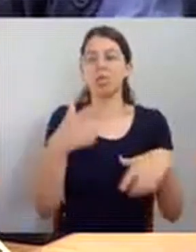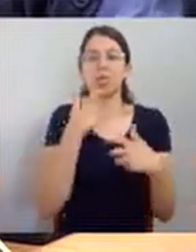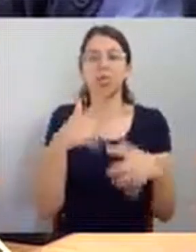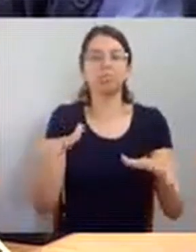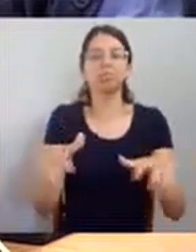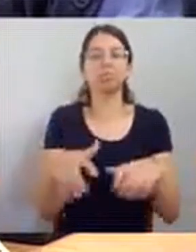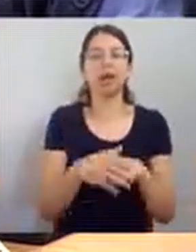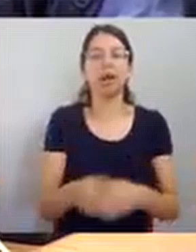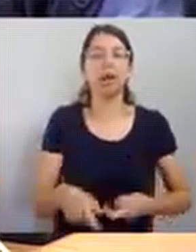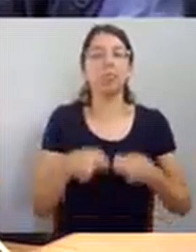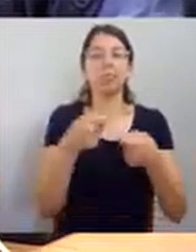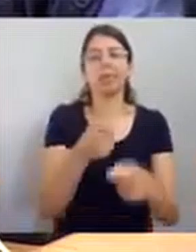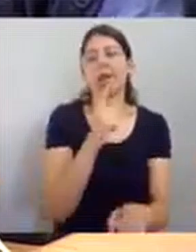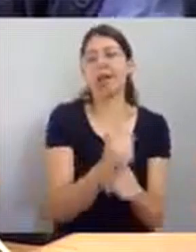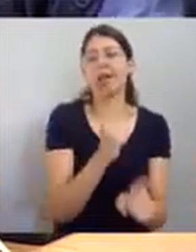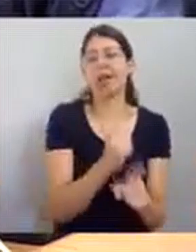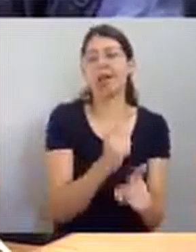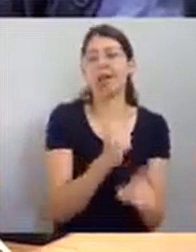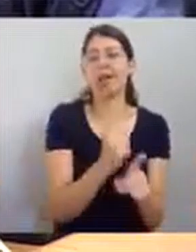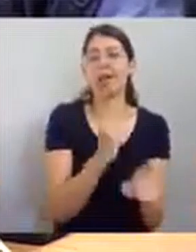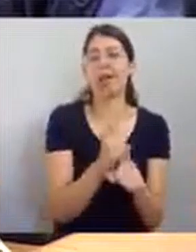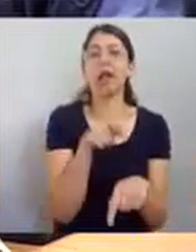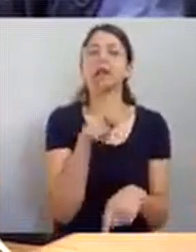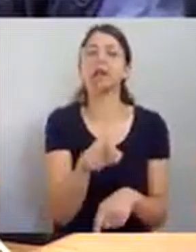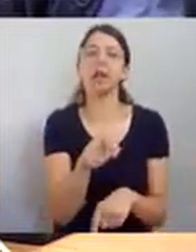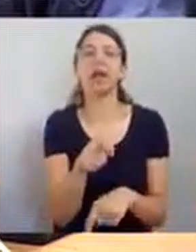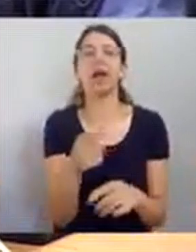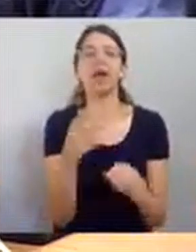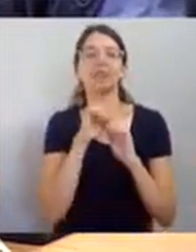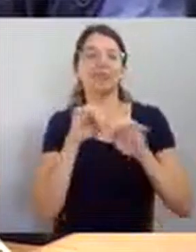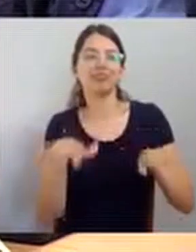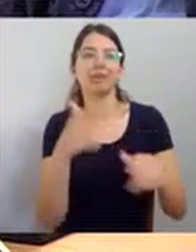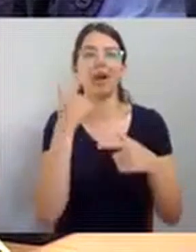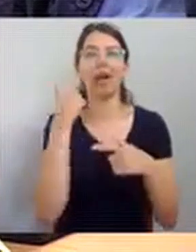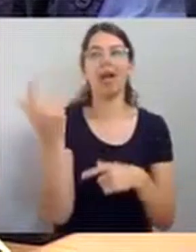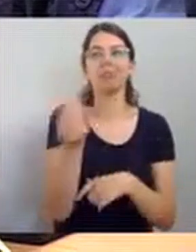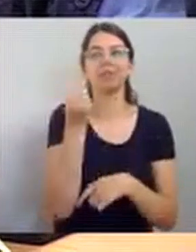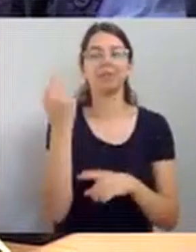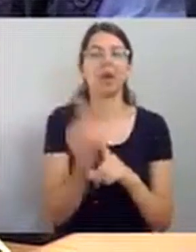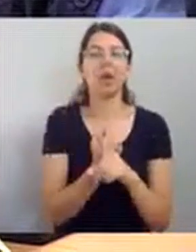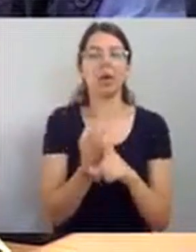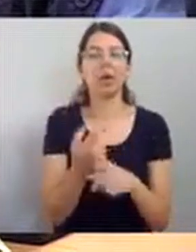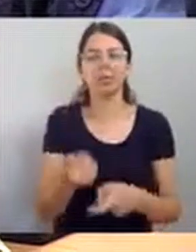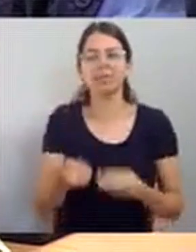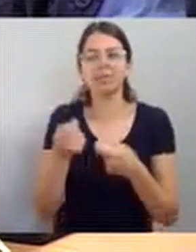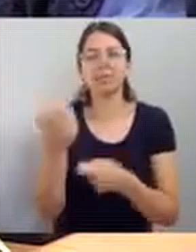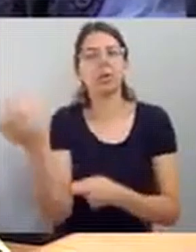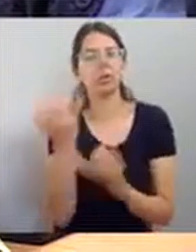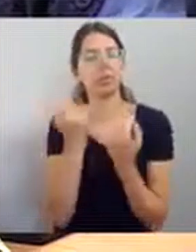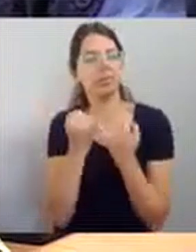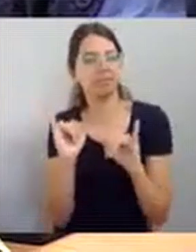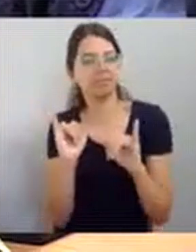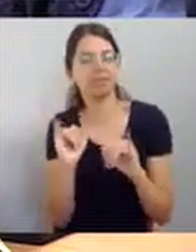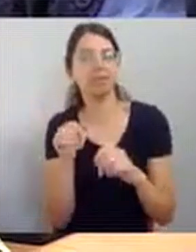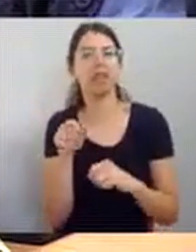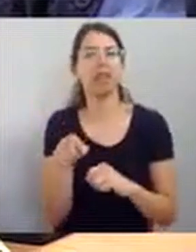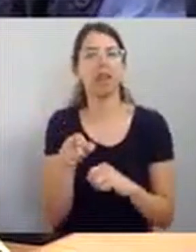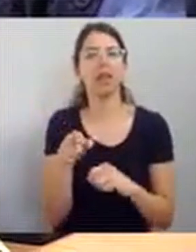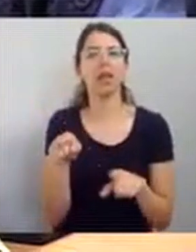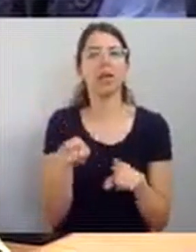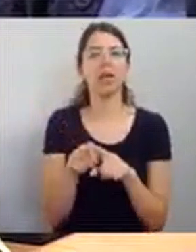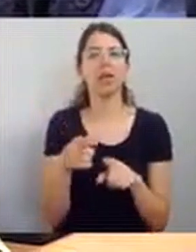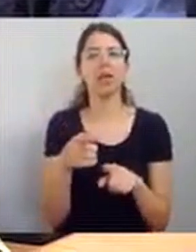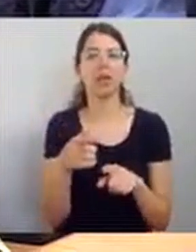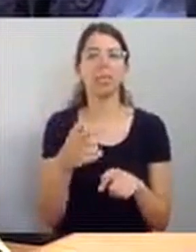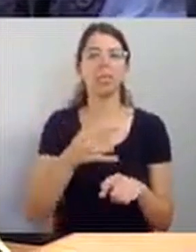nos mesmos de sempre e engordar quem já tem o mediatismo do que investir numa cultura independente, que não está refém das grandes editoras,